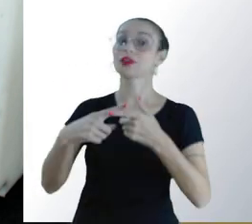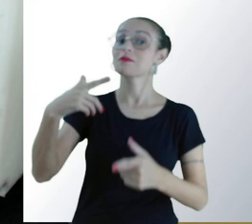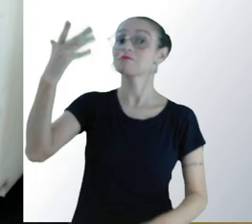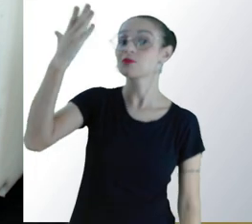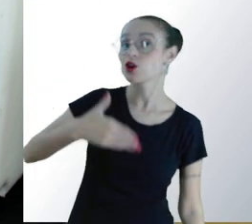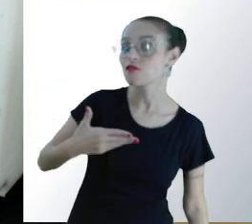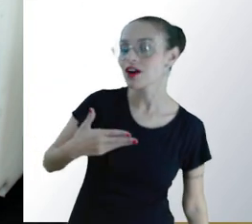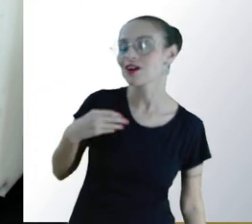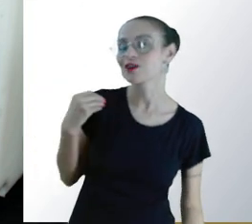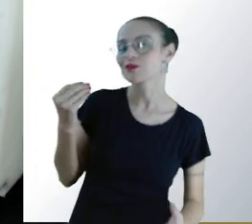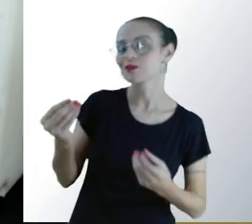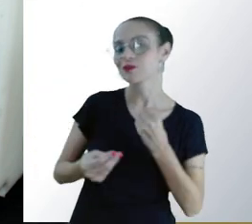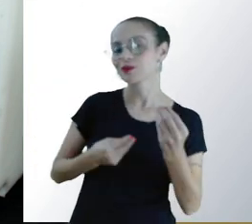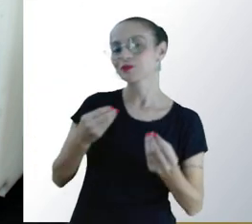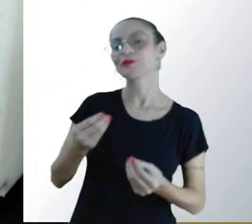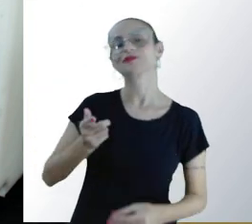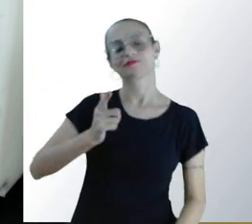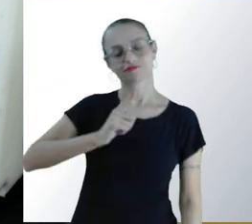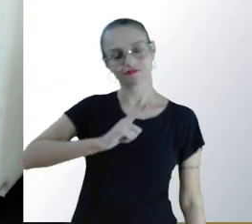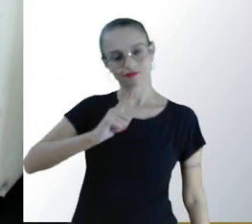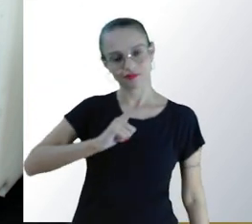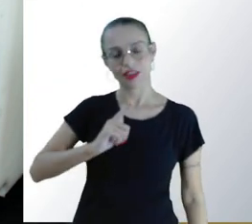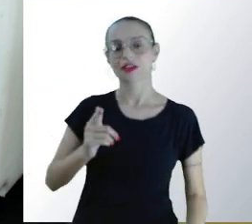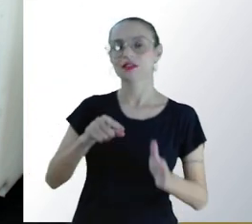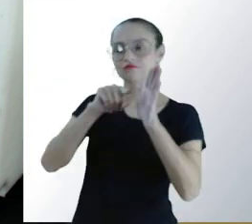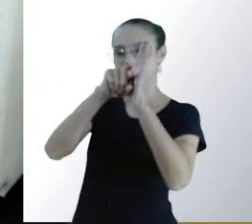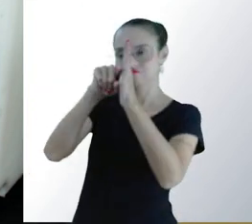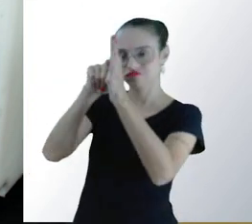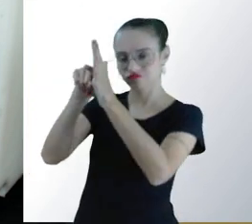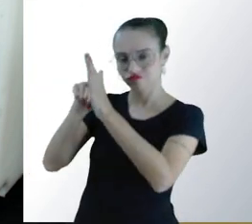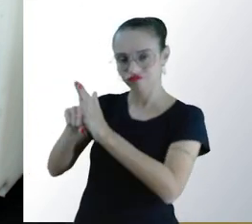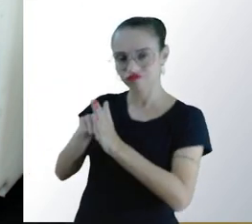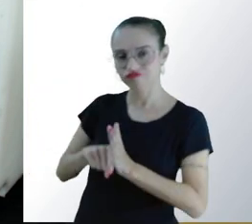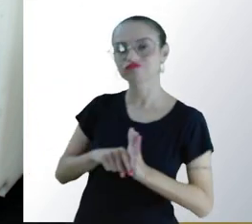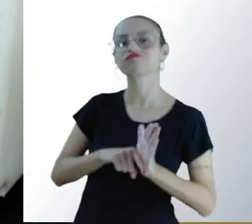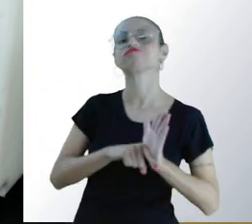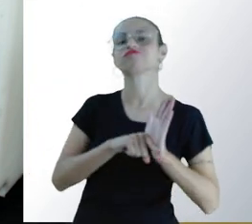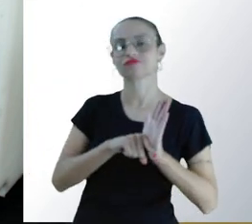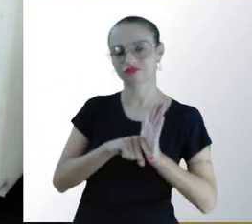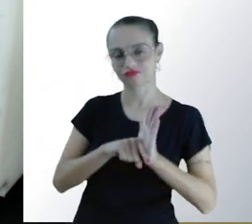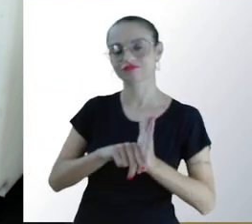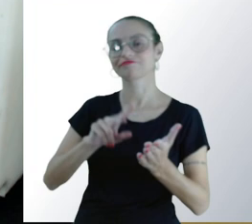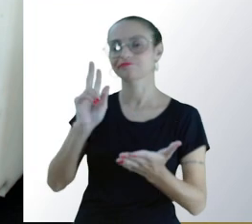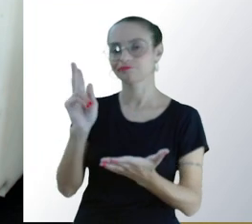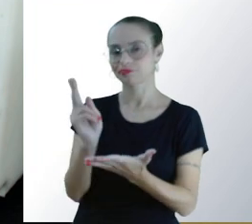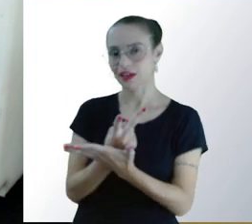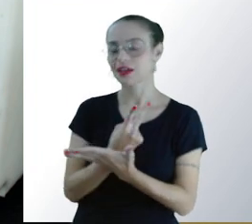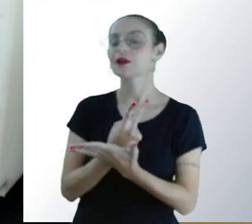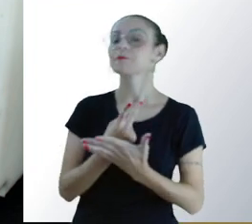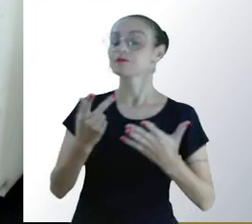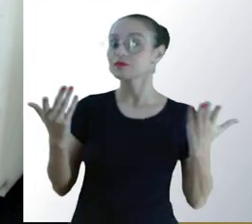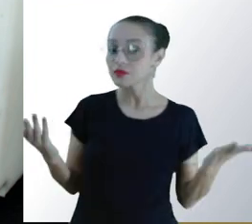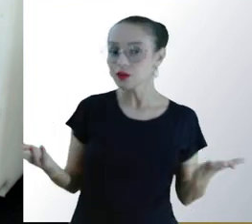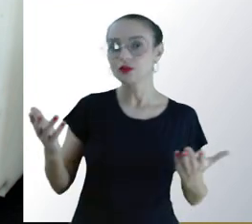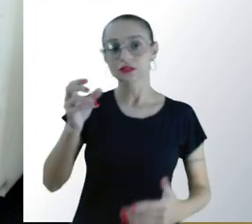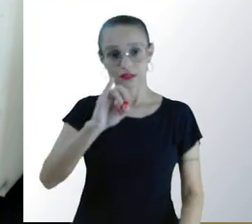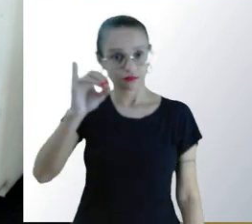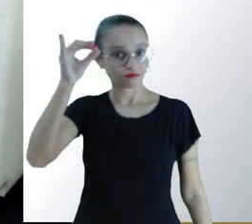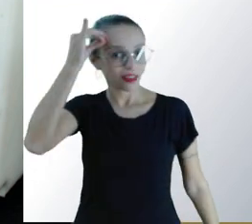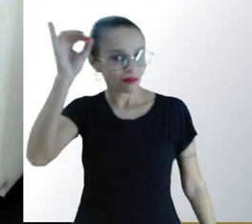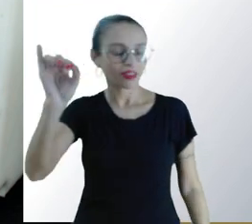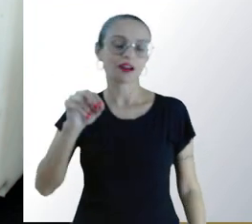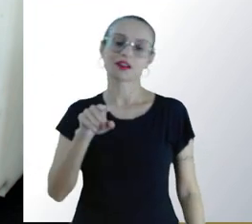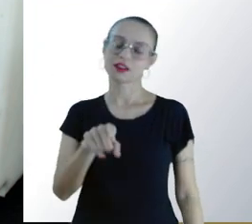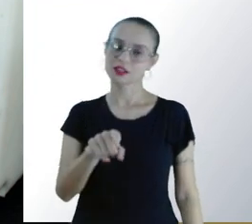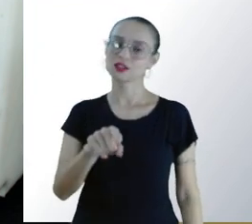não, existe, né? A investigação acaba muitas vezes atingindo os envolvidos. Né? Então, a gente, se puder evitar essa